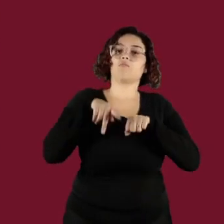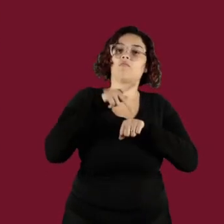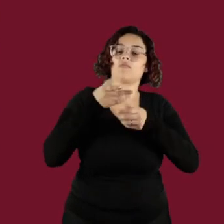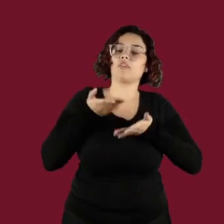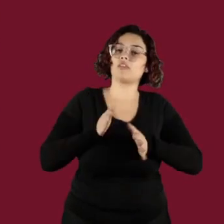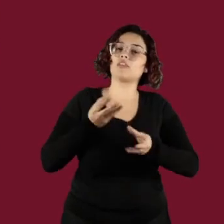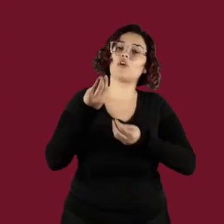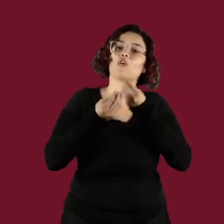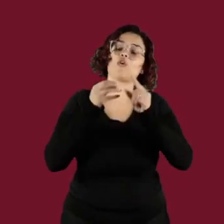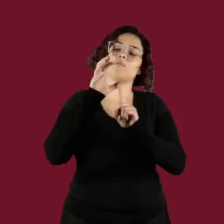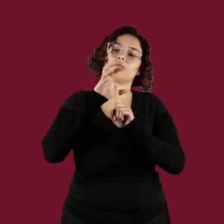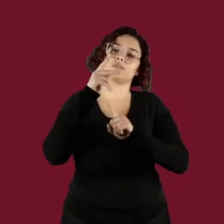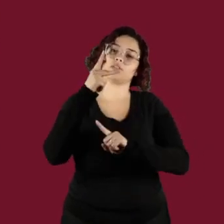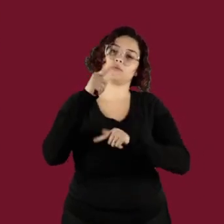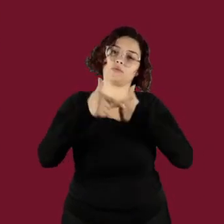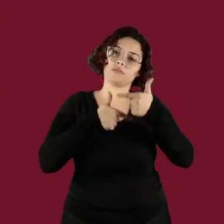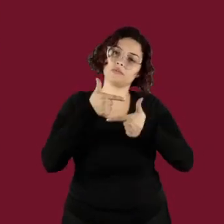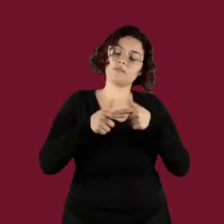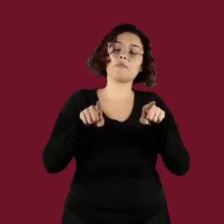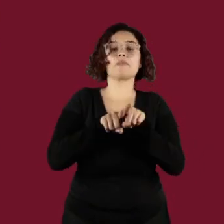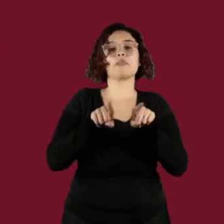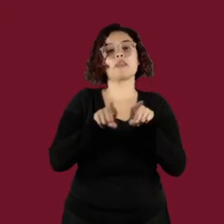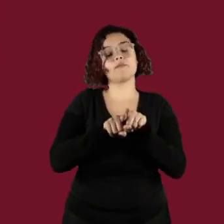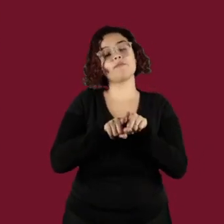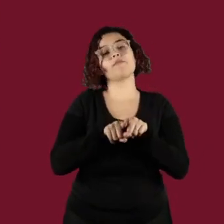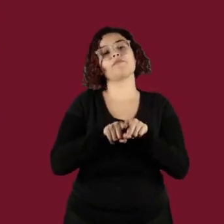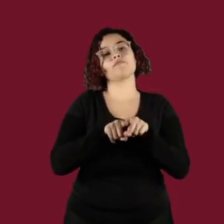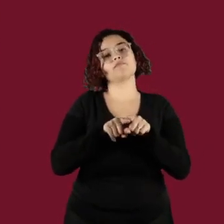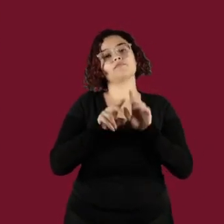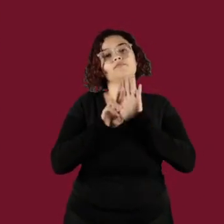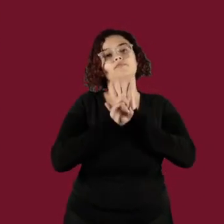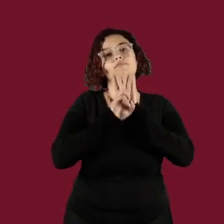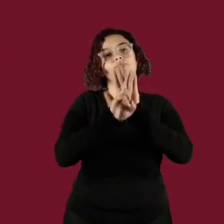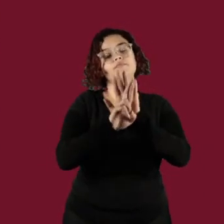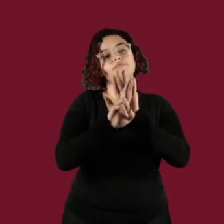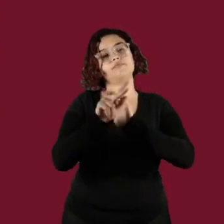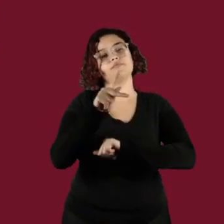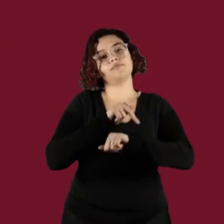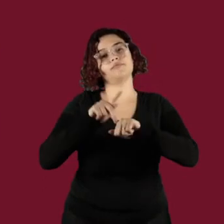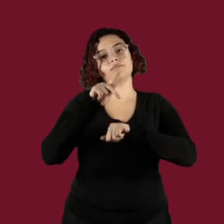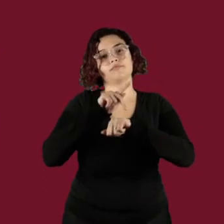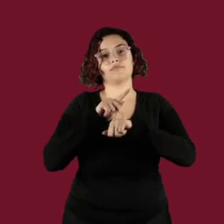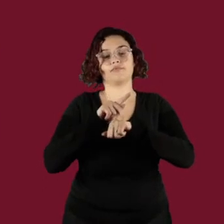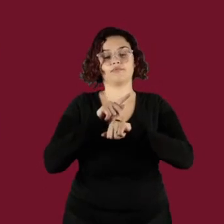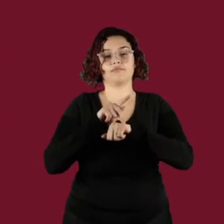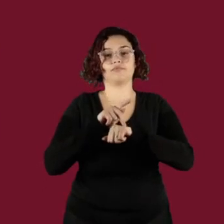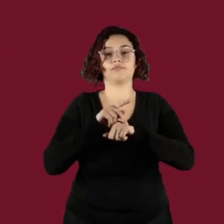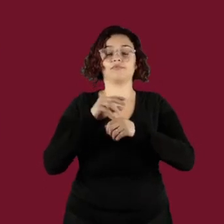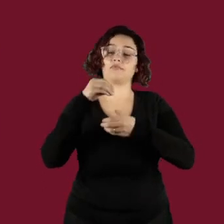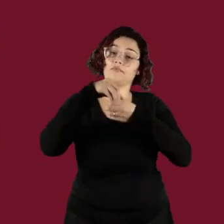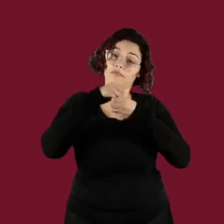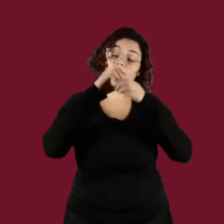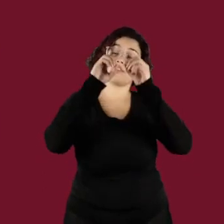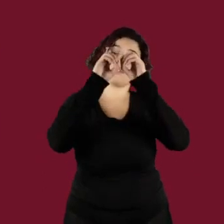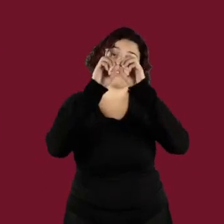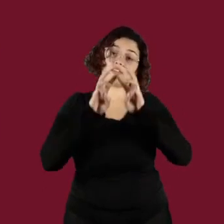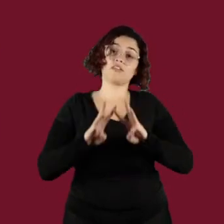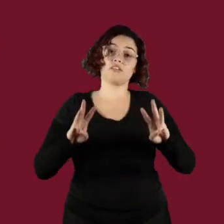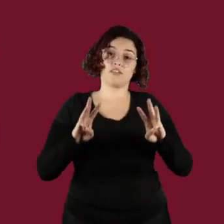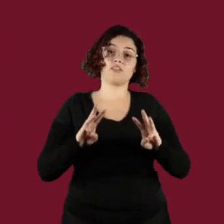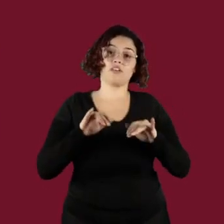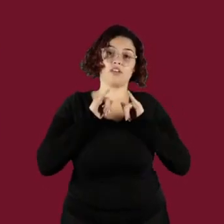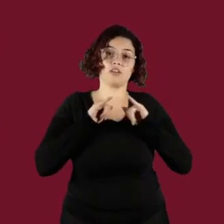o trabalho de vocês e também o fato de estarem representando esses países de alguma maneira na ONU, né, na ONU News.